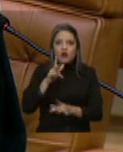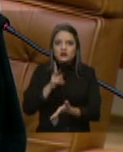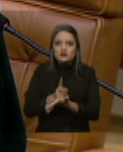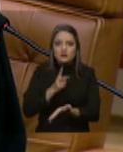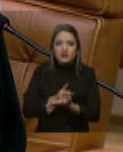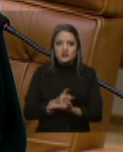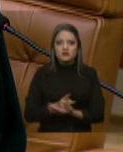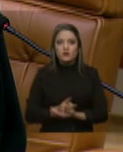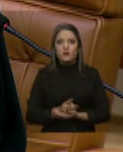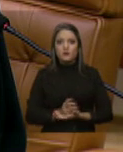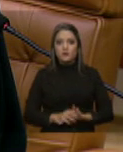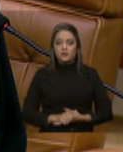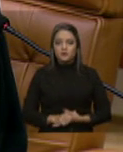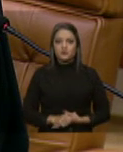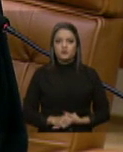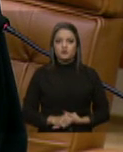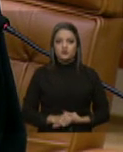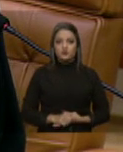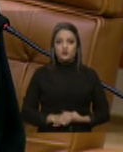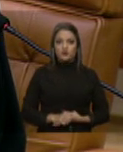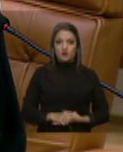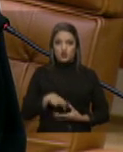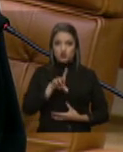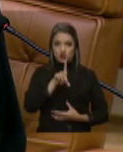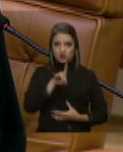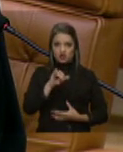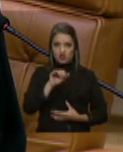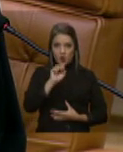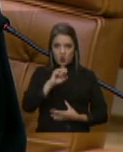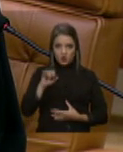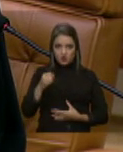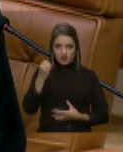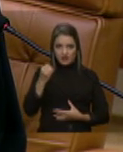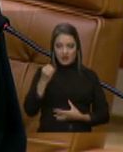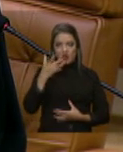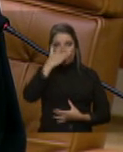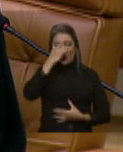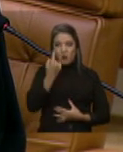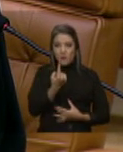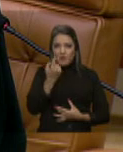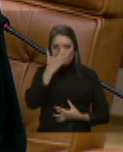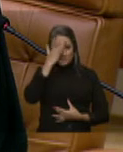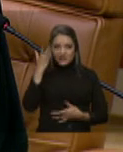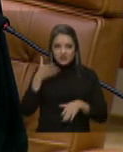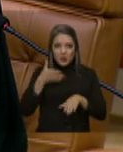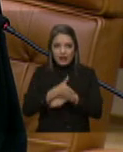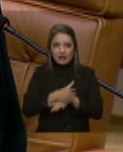uma das pessoas que invadiu aqui o Supremo Tribunal Federal